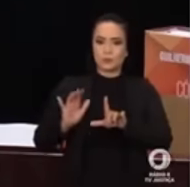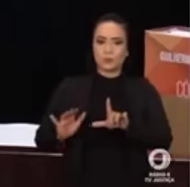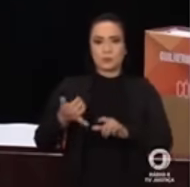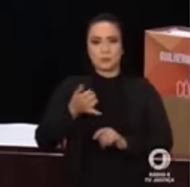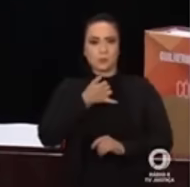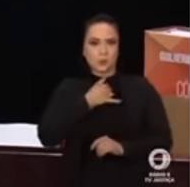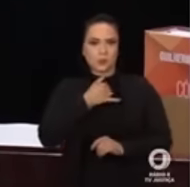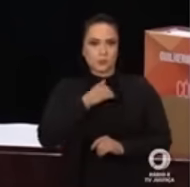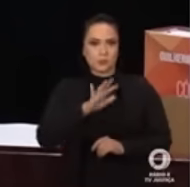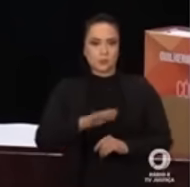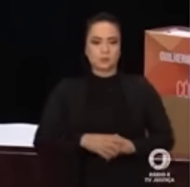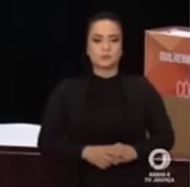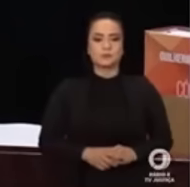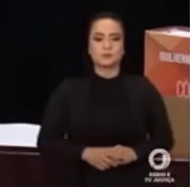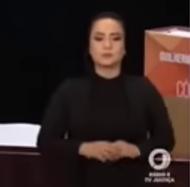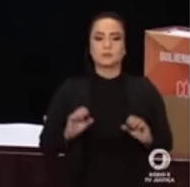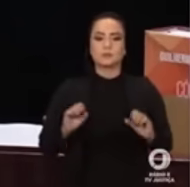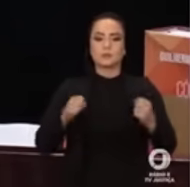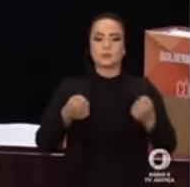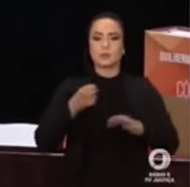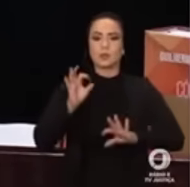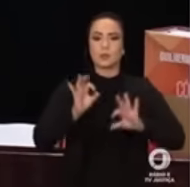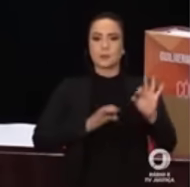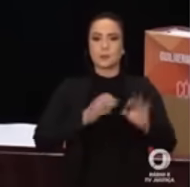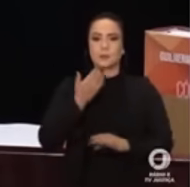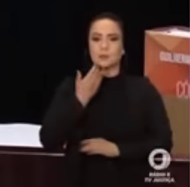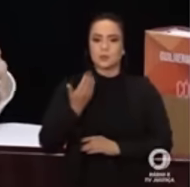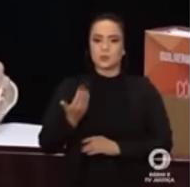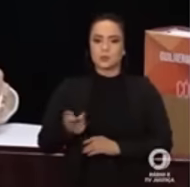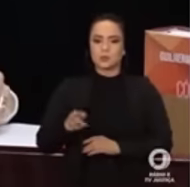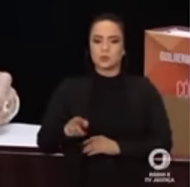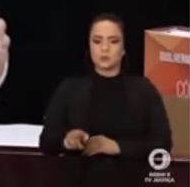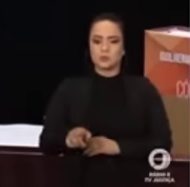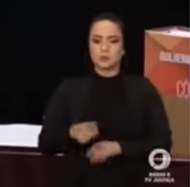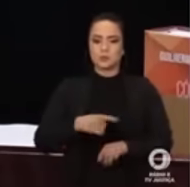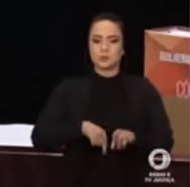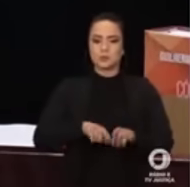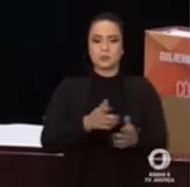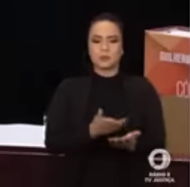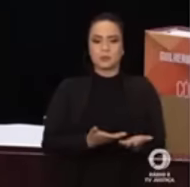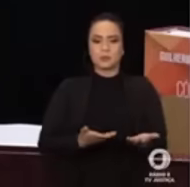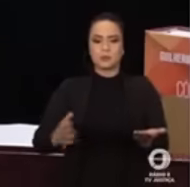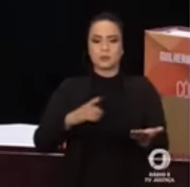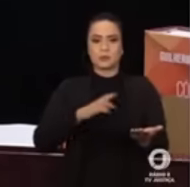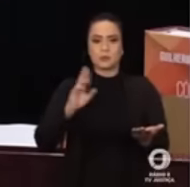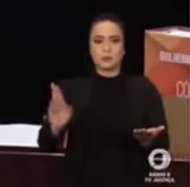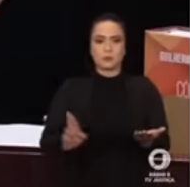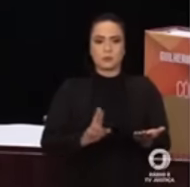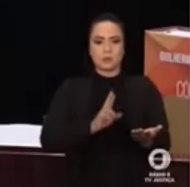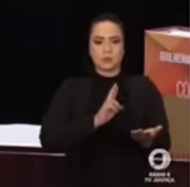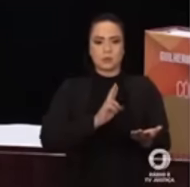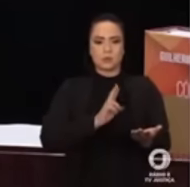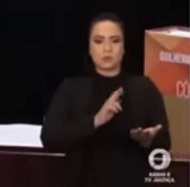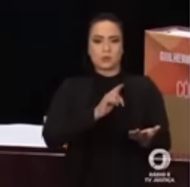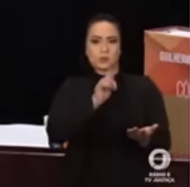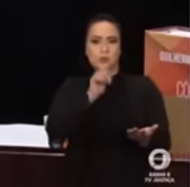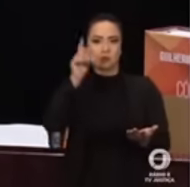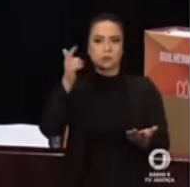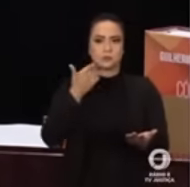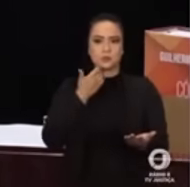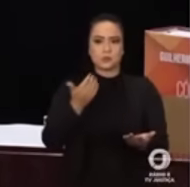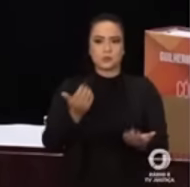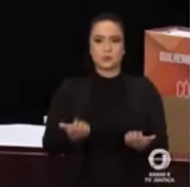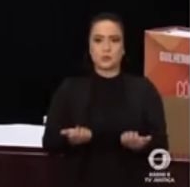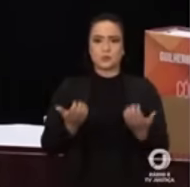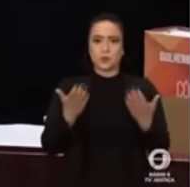exemplo. A defesa formulou requerimento, foi mandada, teve a resposta, vem outro requerimento fora